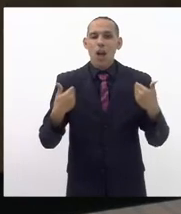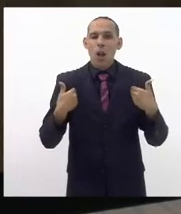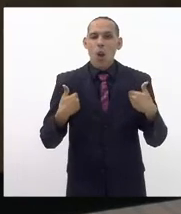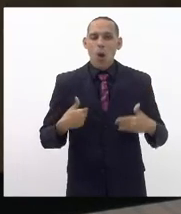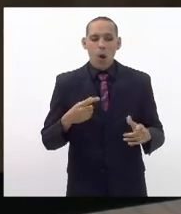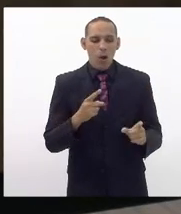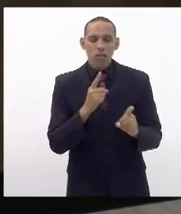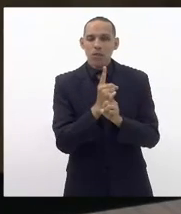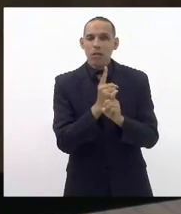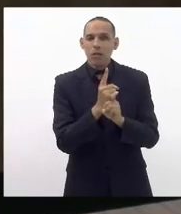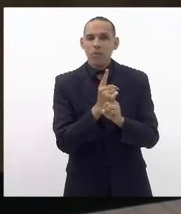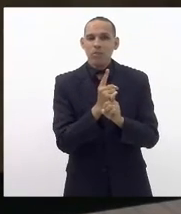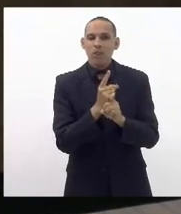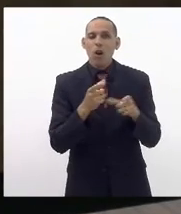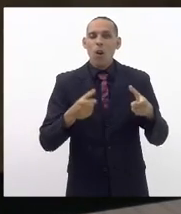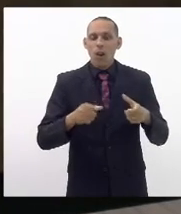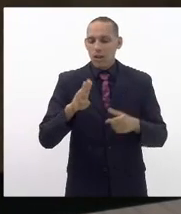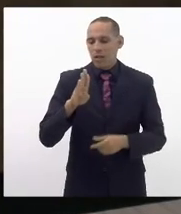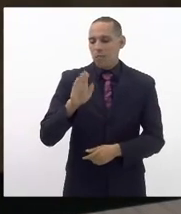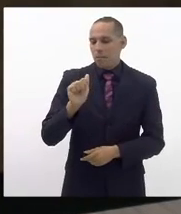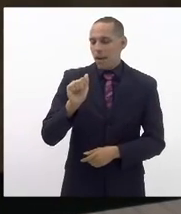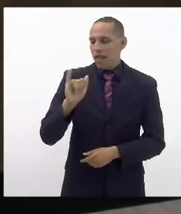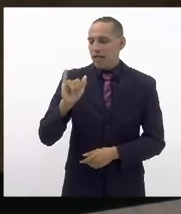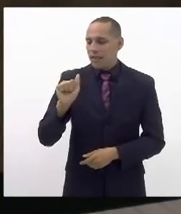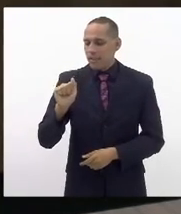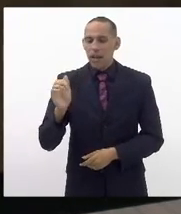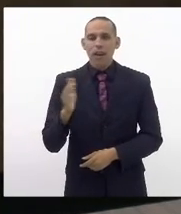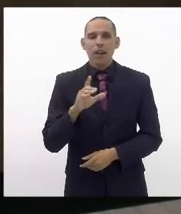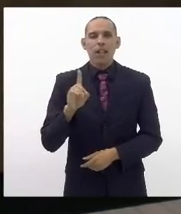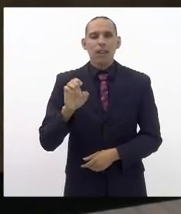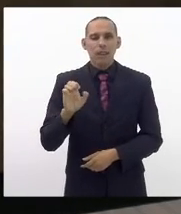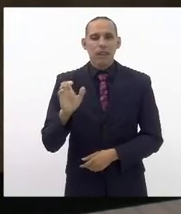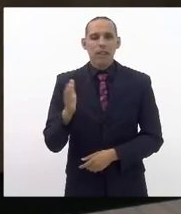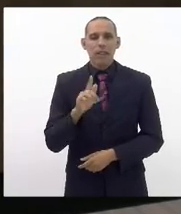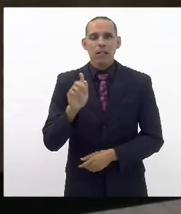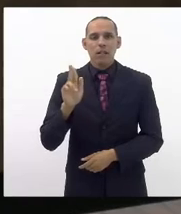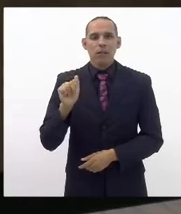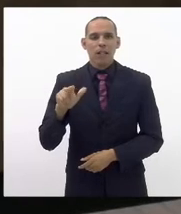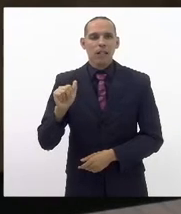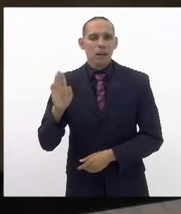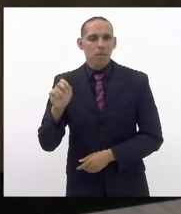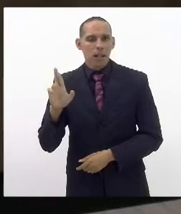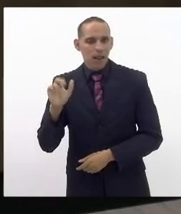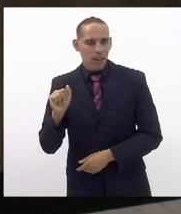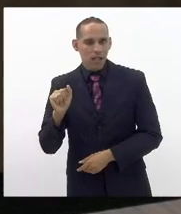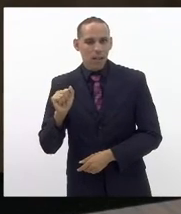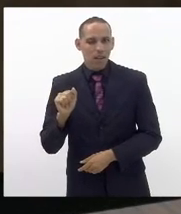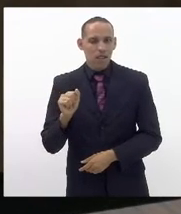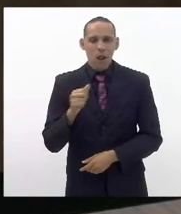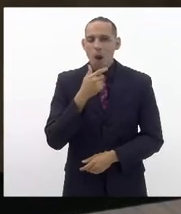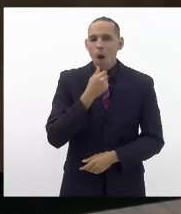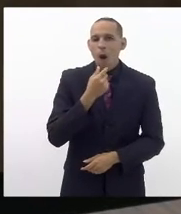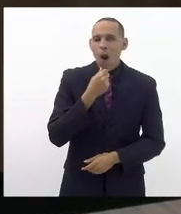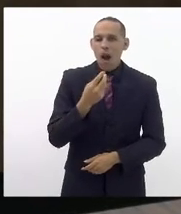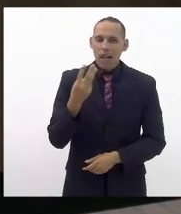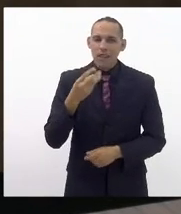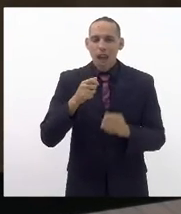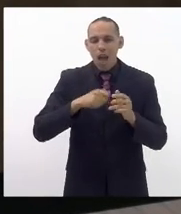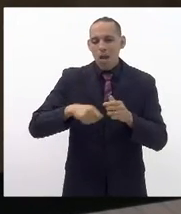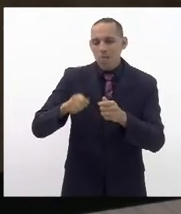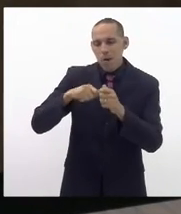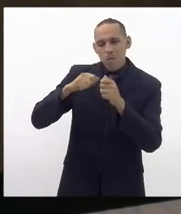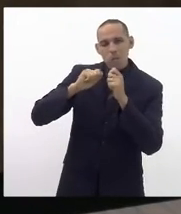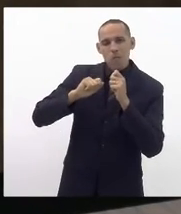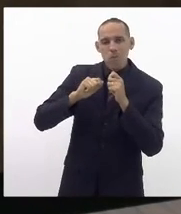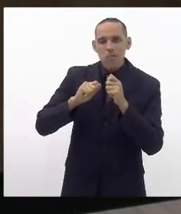encontrados na Baía de Guanabara, 3 pescadores que saíram para o seu trabalho, 3 pescadores artesanais,